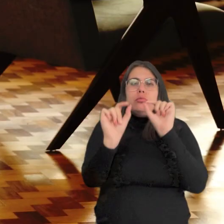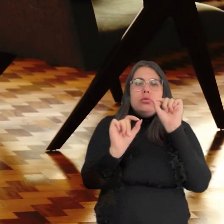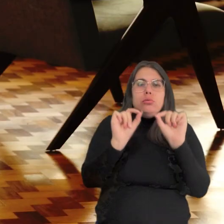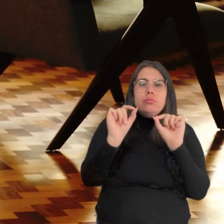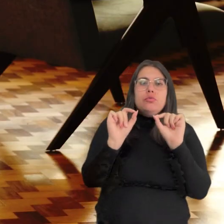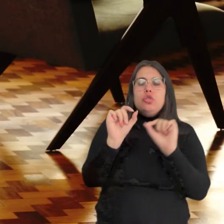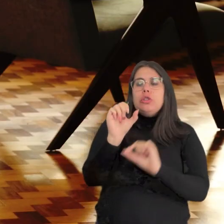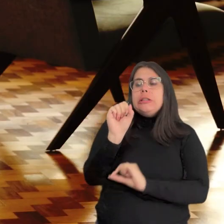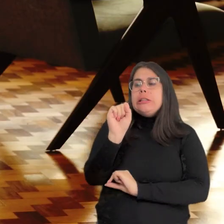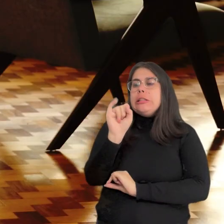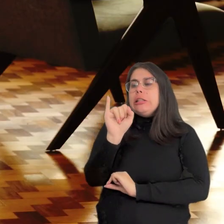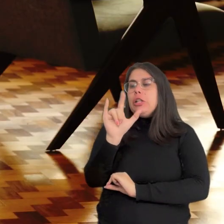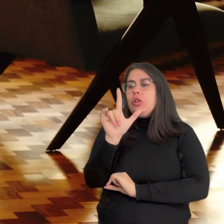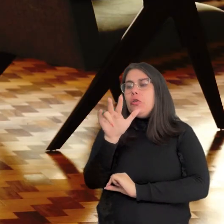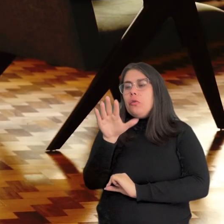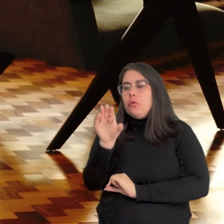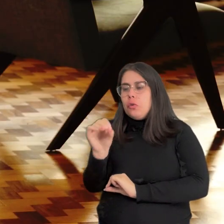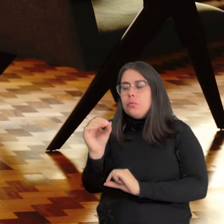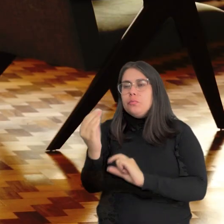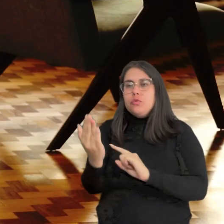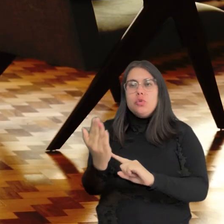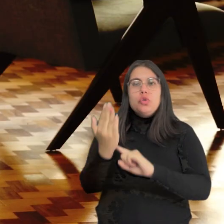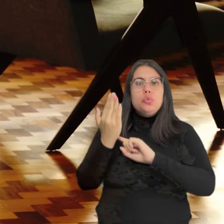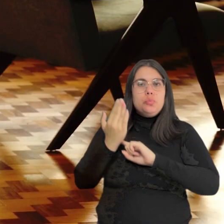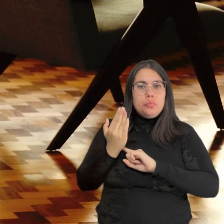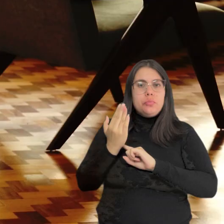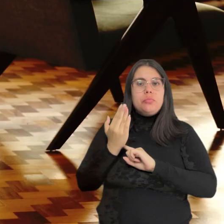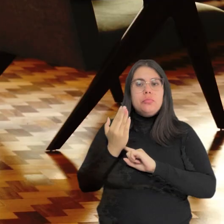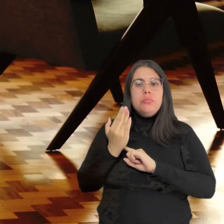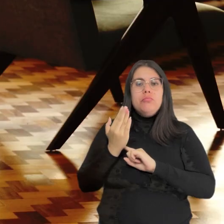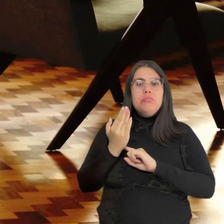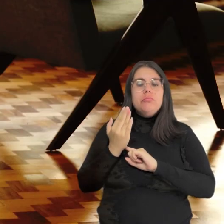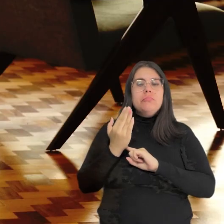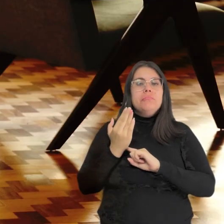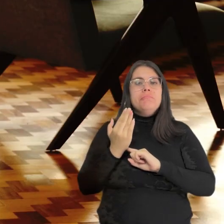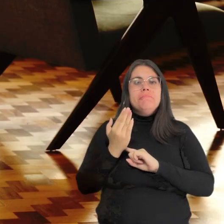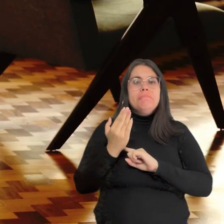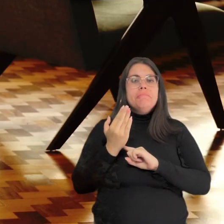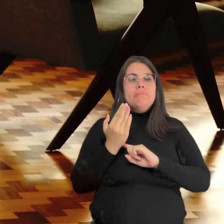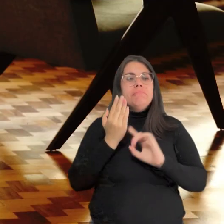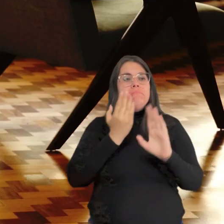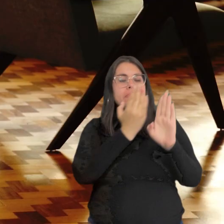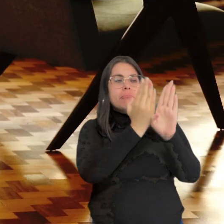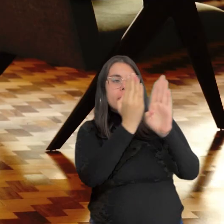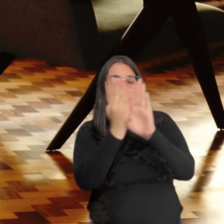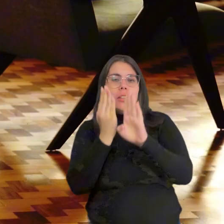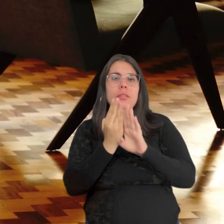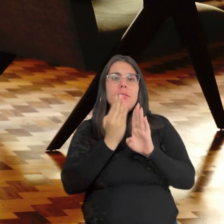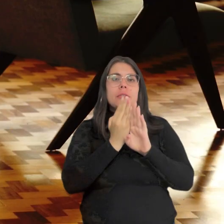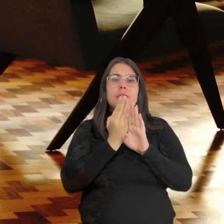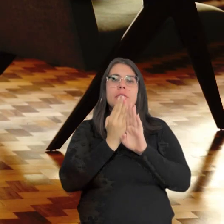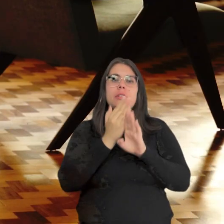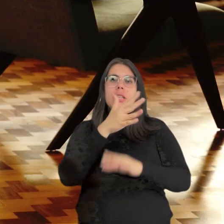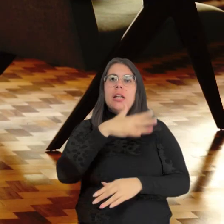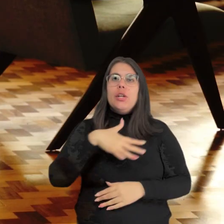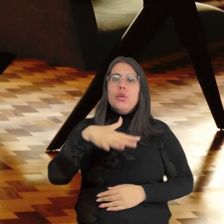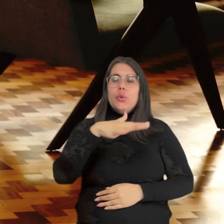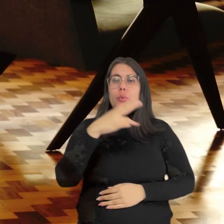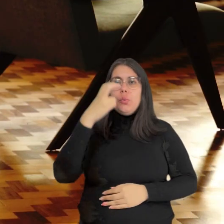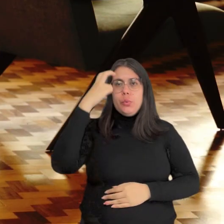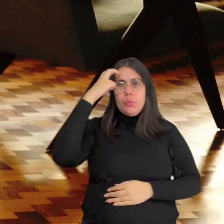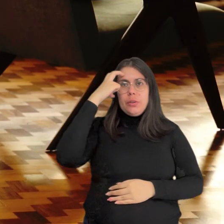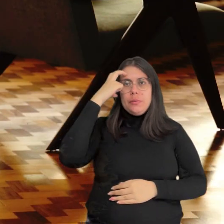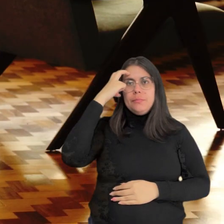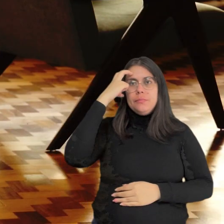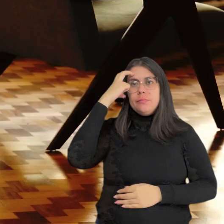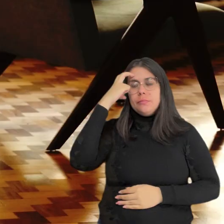Oxman, na identificação da cena cultural. Nós identificamos a aproximação